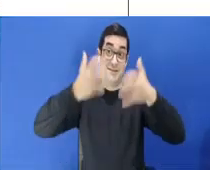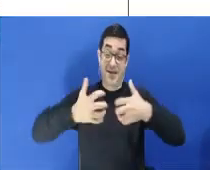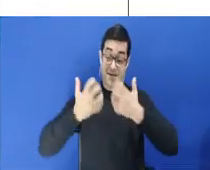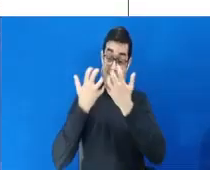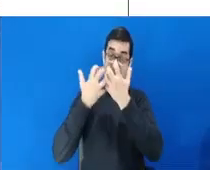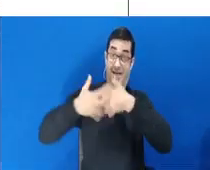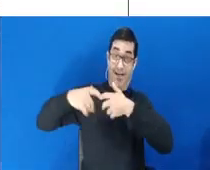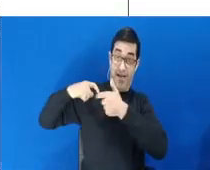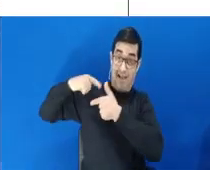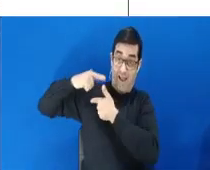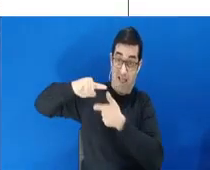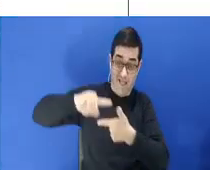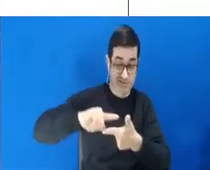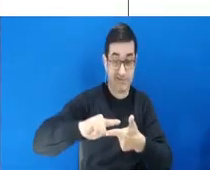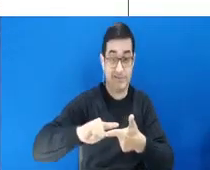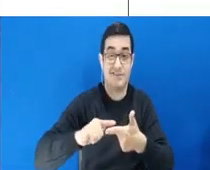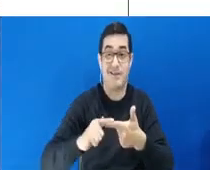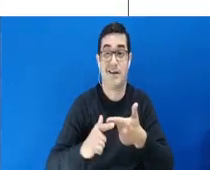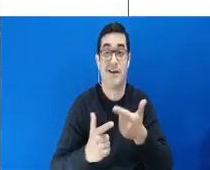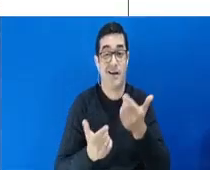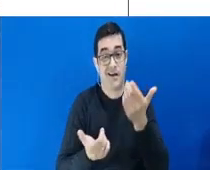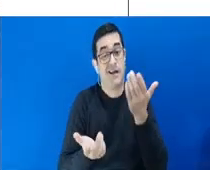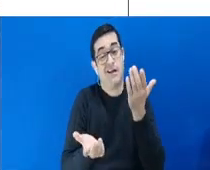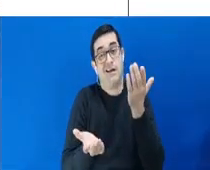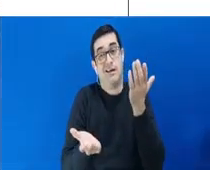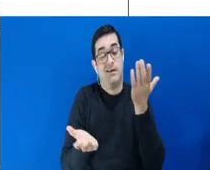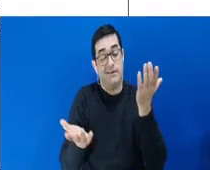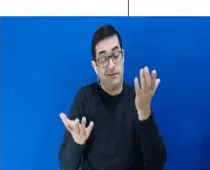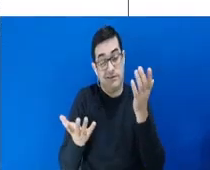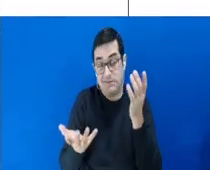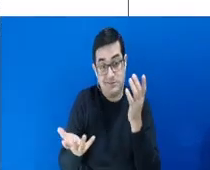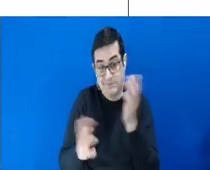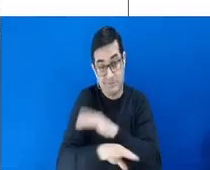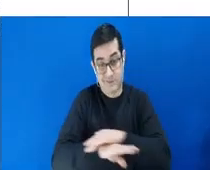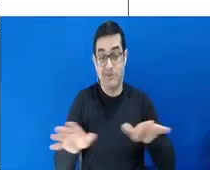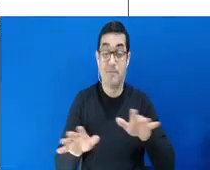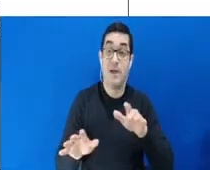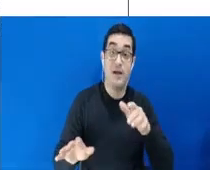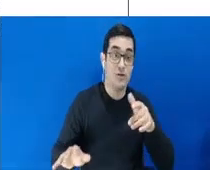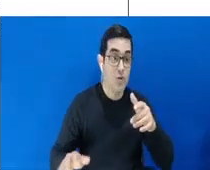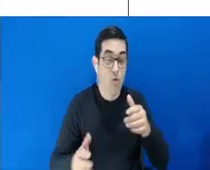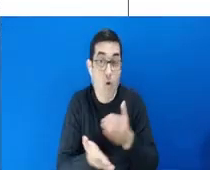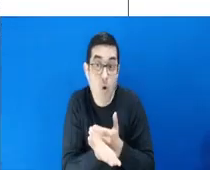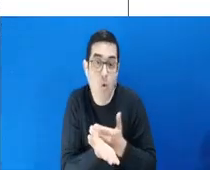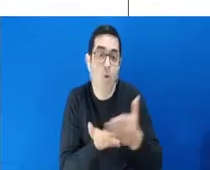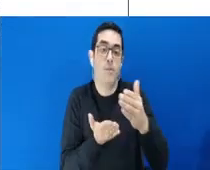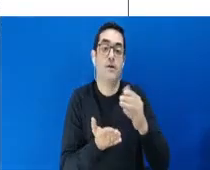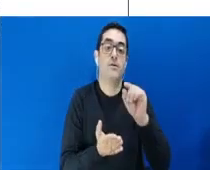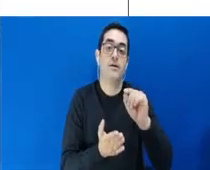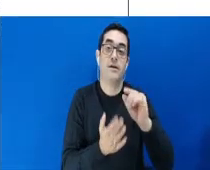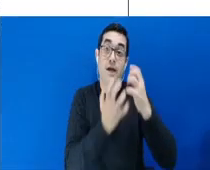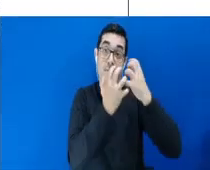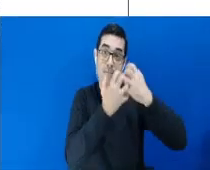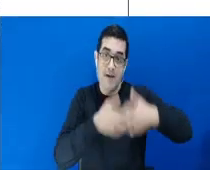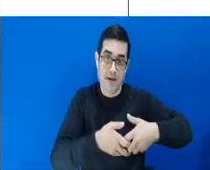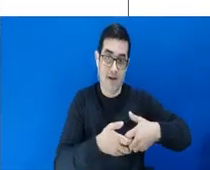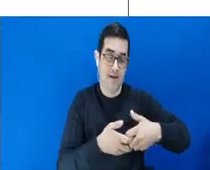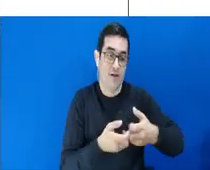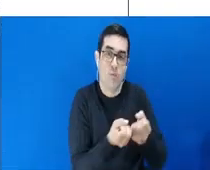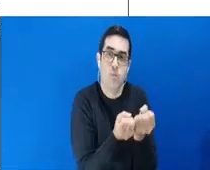dá o pontapé para iniciar a mecânica quântica. A mecânica mais